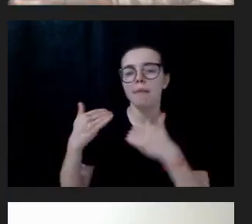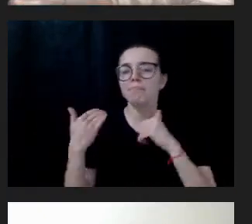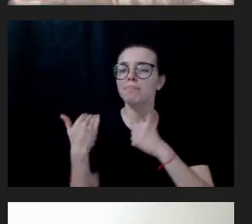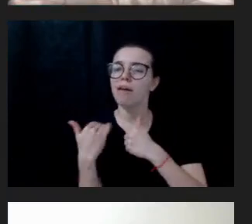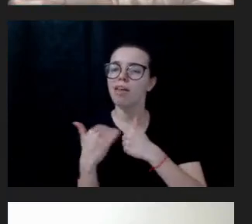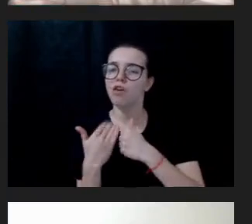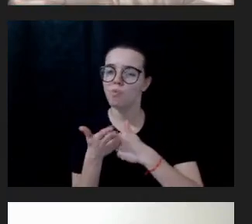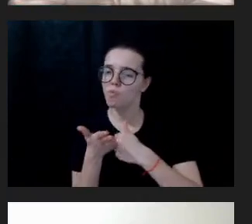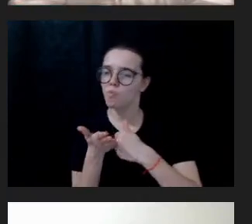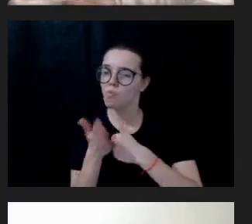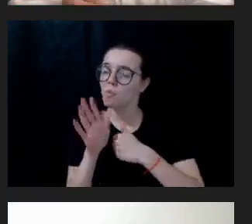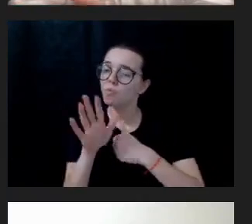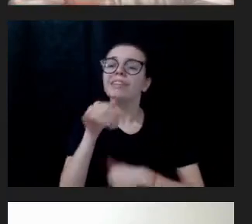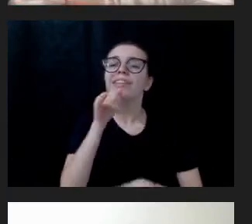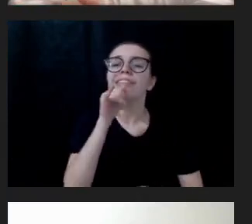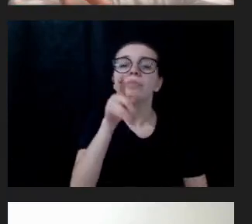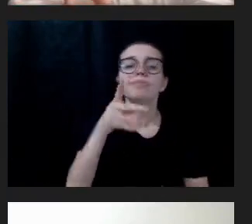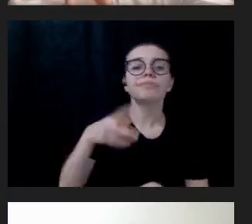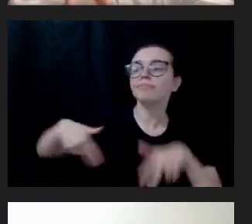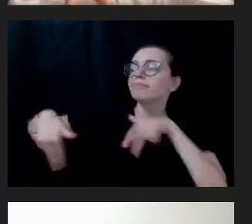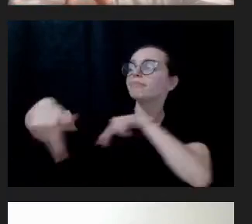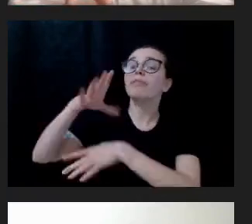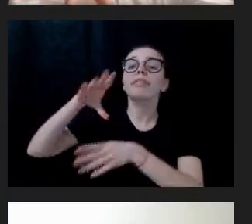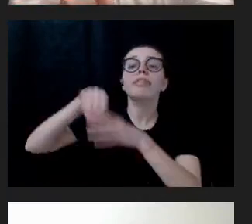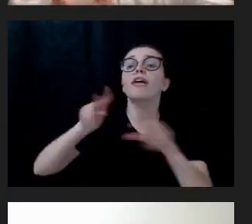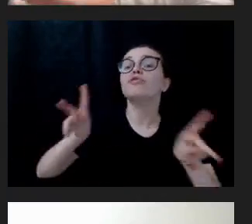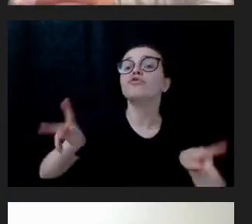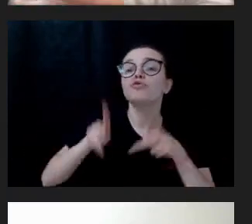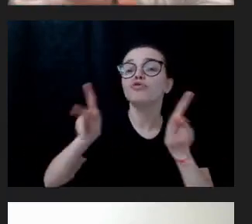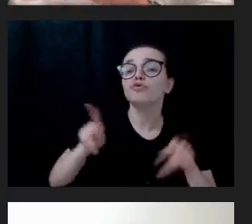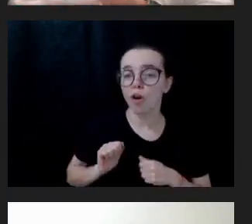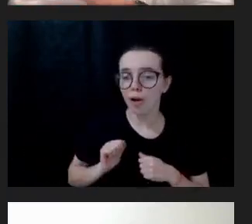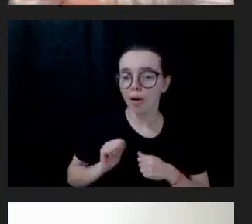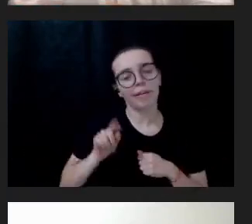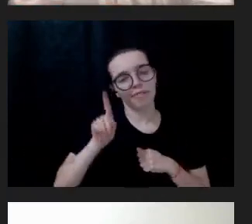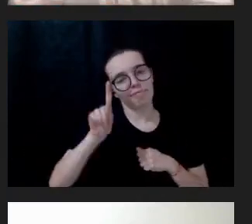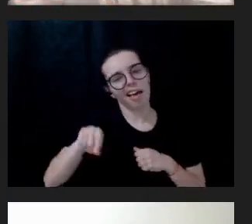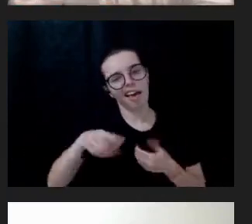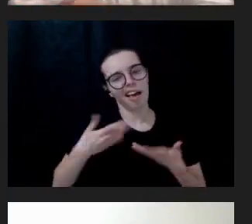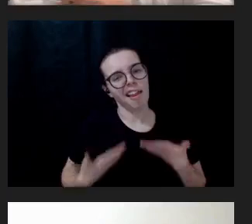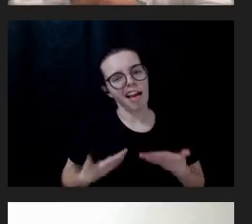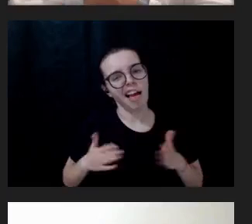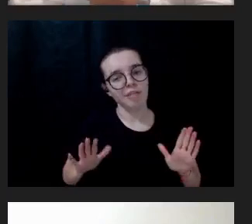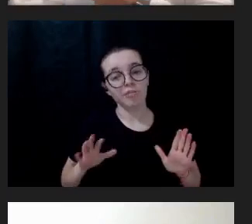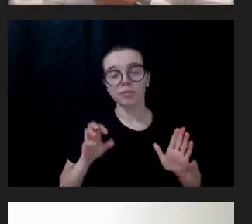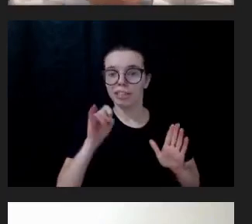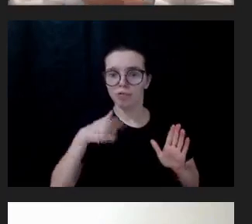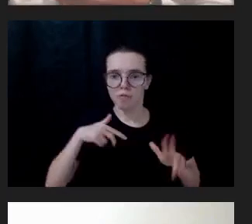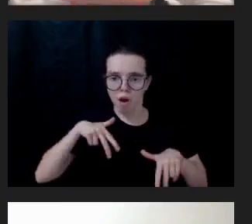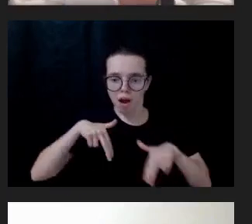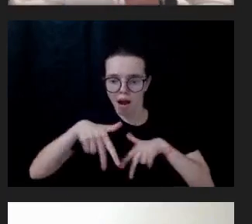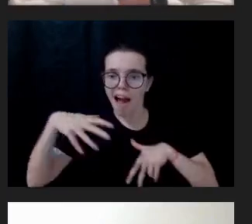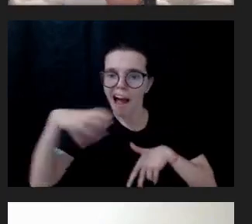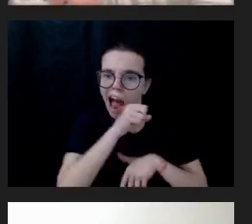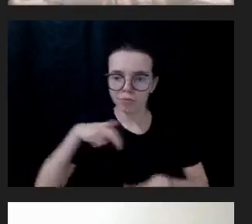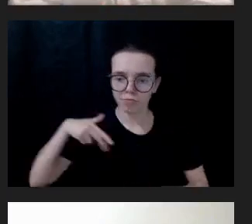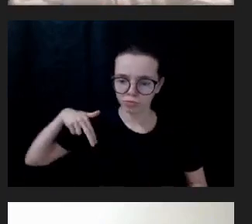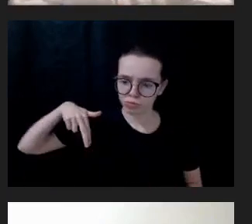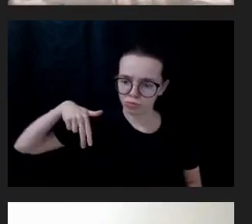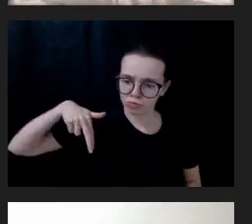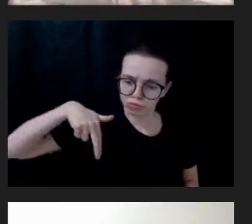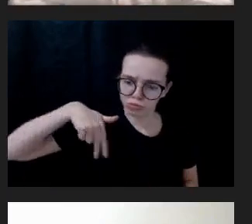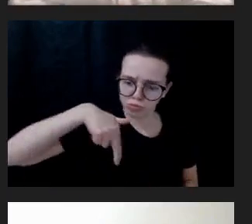leve, mas se eu vou fazer uma caminhada rápida por dentro do shopping, ou eu estou caminhando para ir